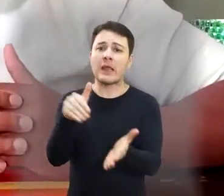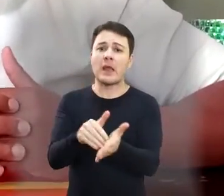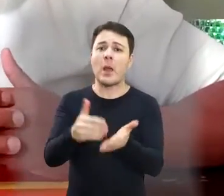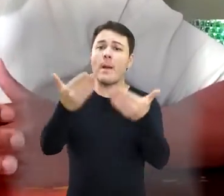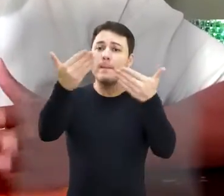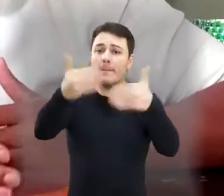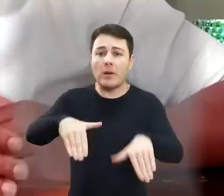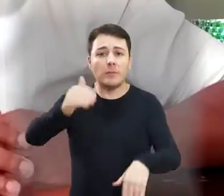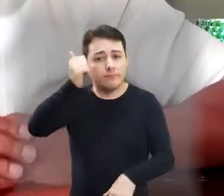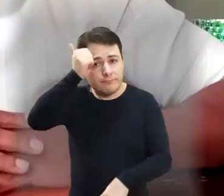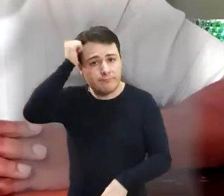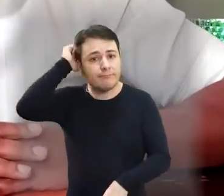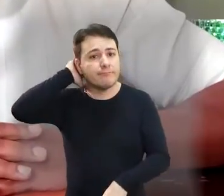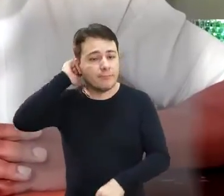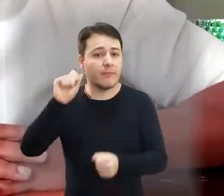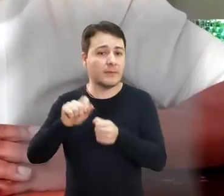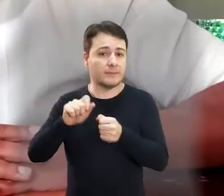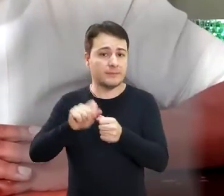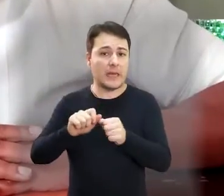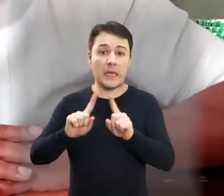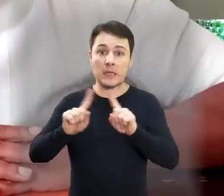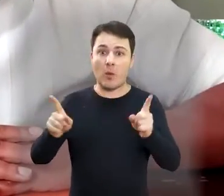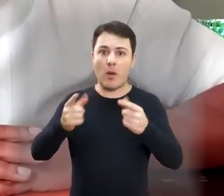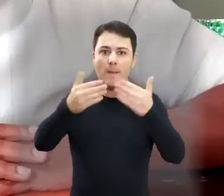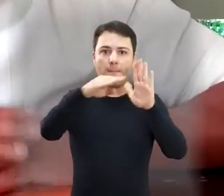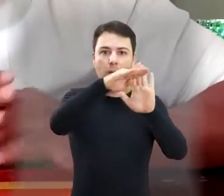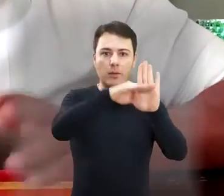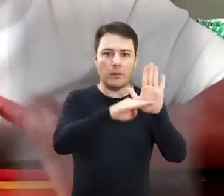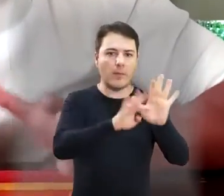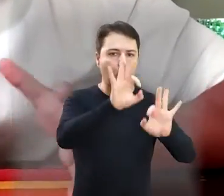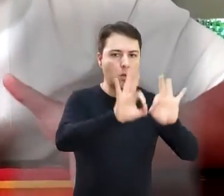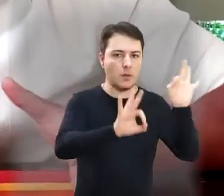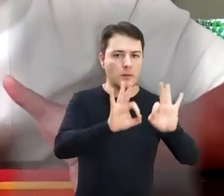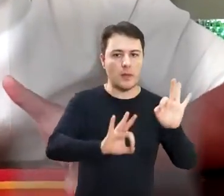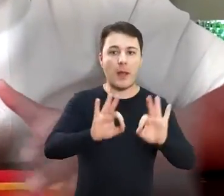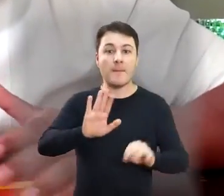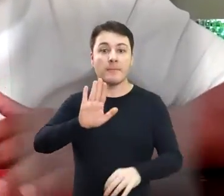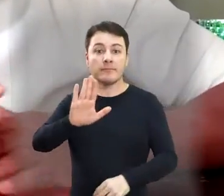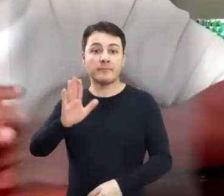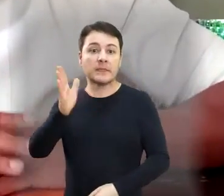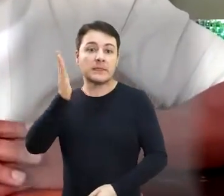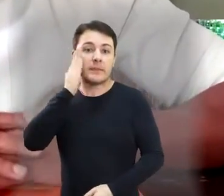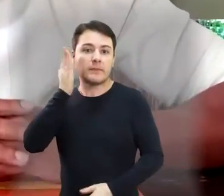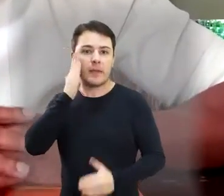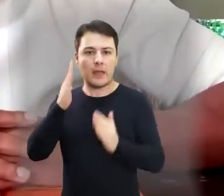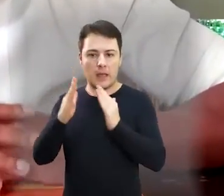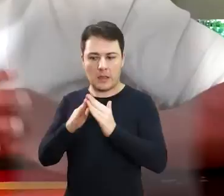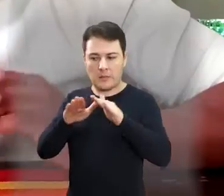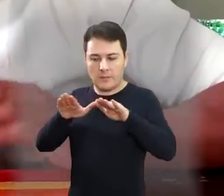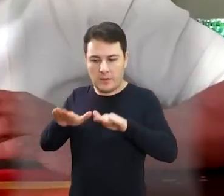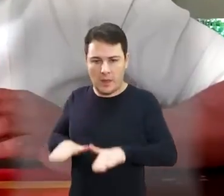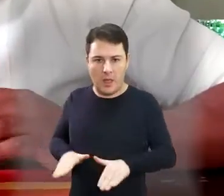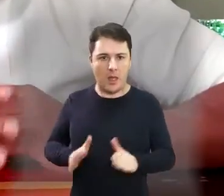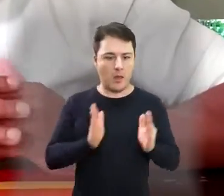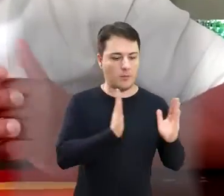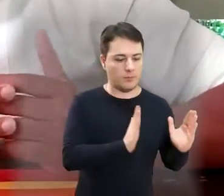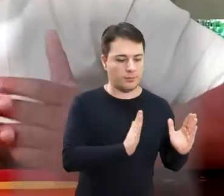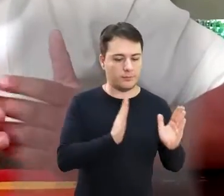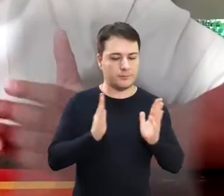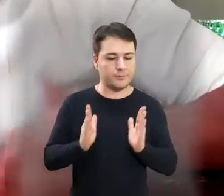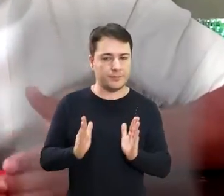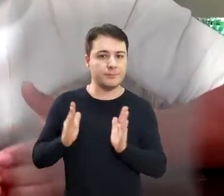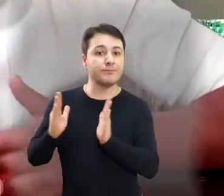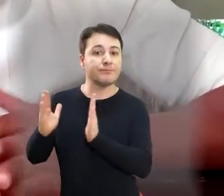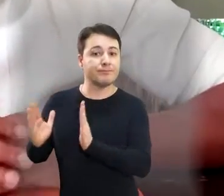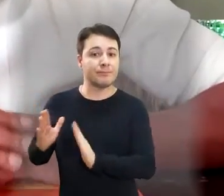você precisa estudar até o dia do seu vestibular. Dentro do cronograma, você vai avaliar, primeiramente, a sua